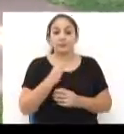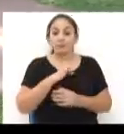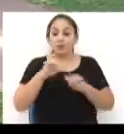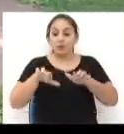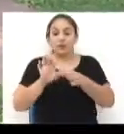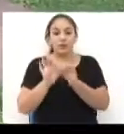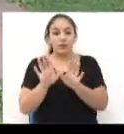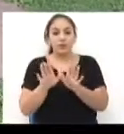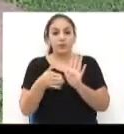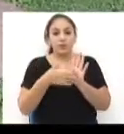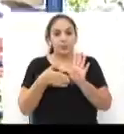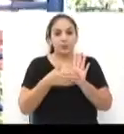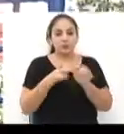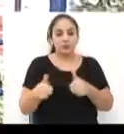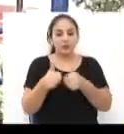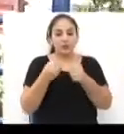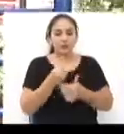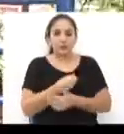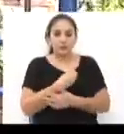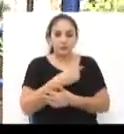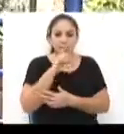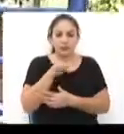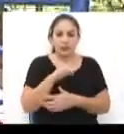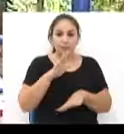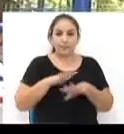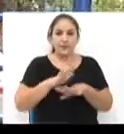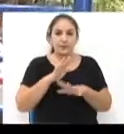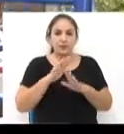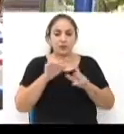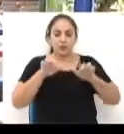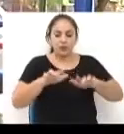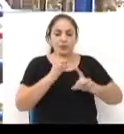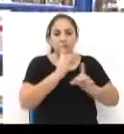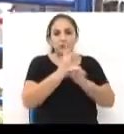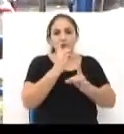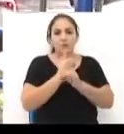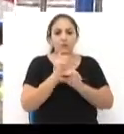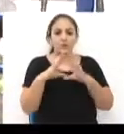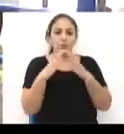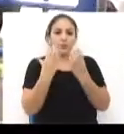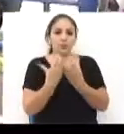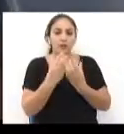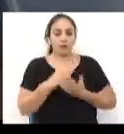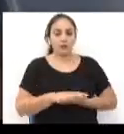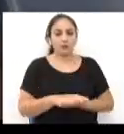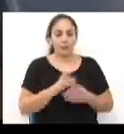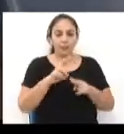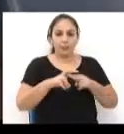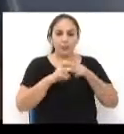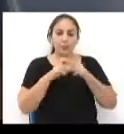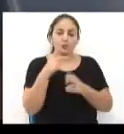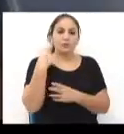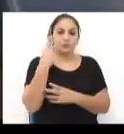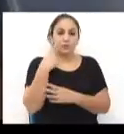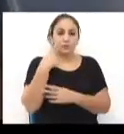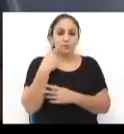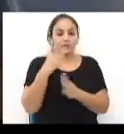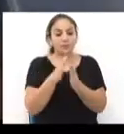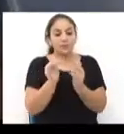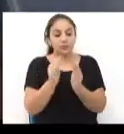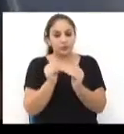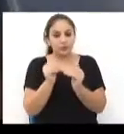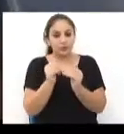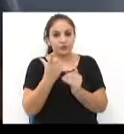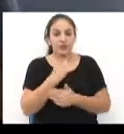Além de proporcionar qualidade de vida, elas se tornam um ponto de encontro para a comunidade. Por isso, o vereador está